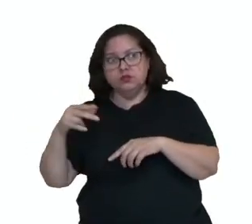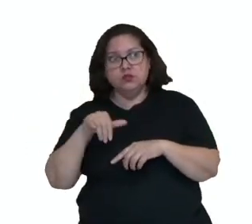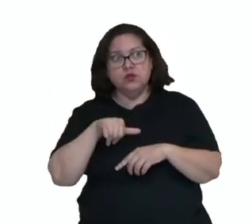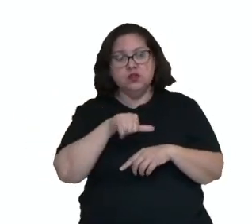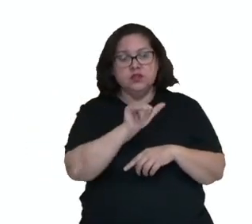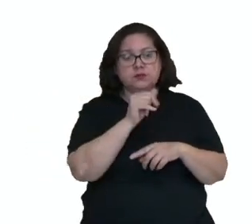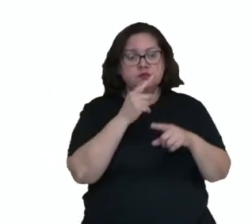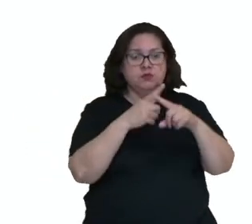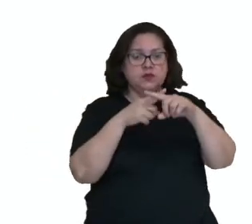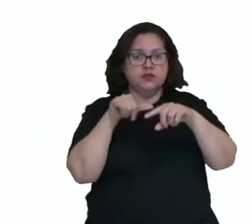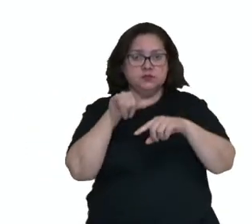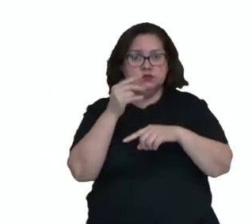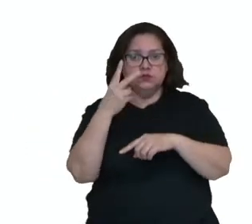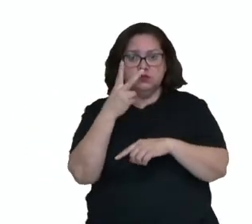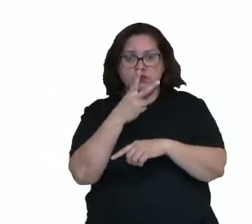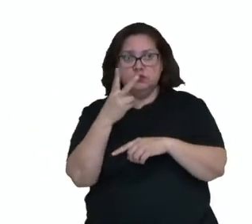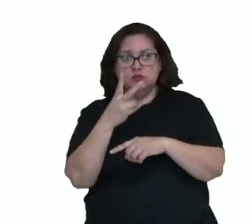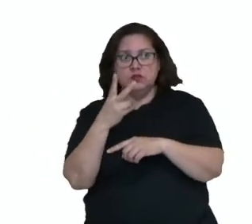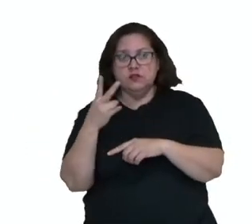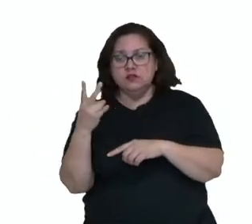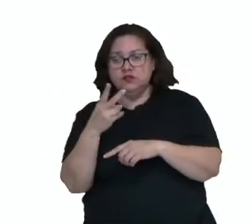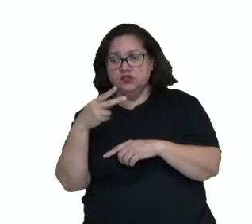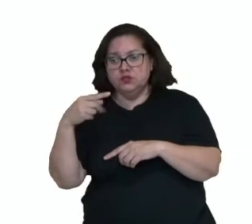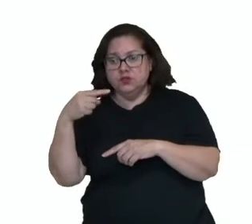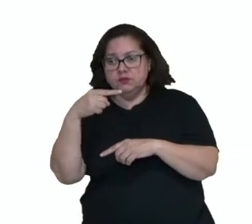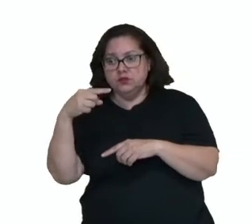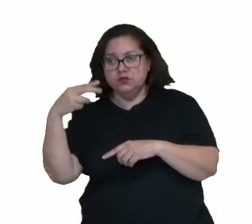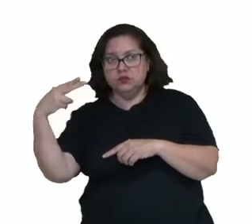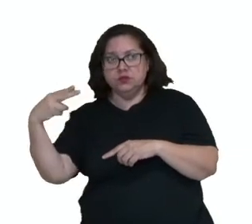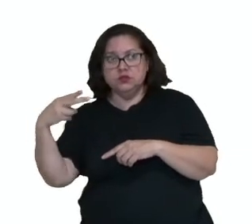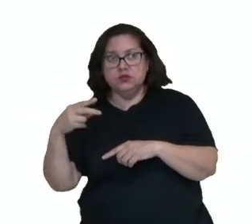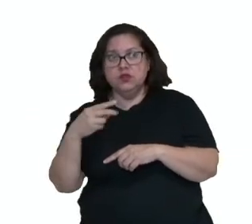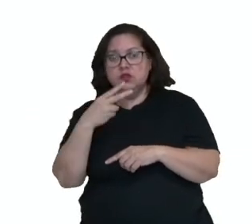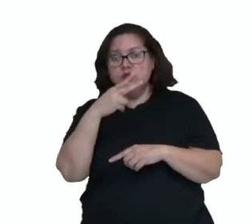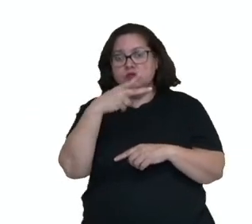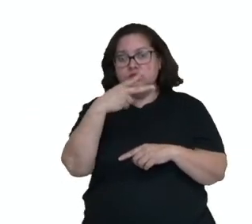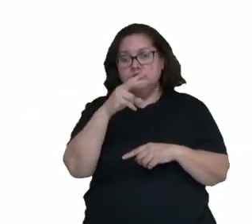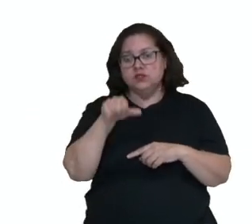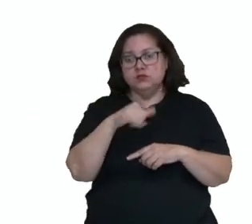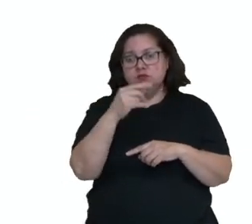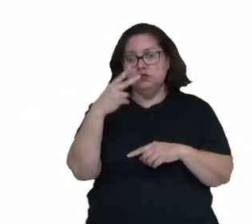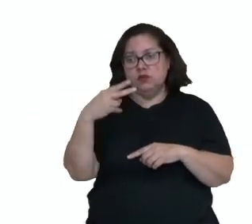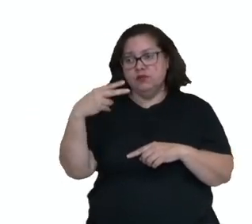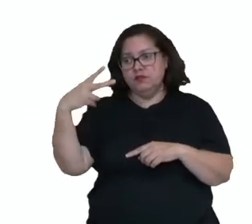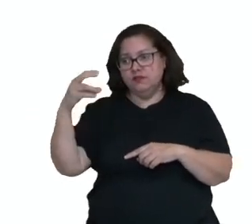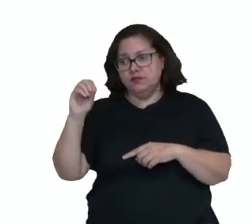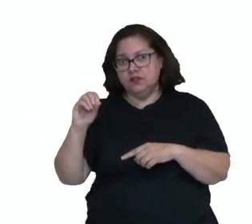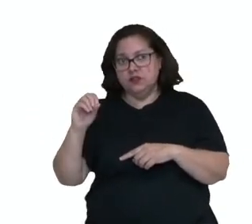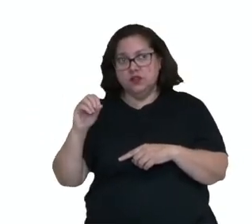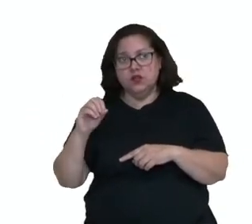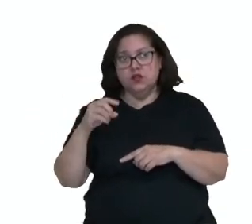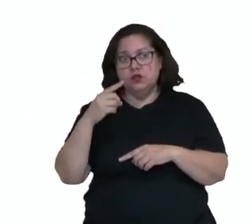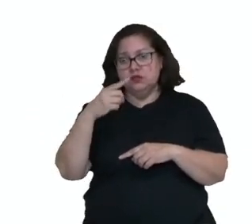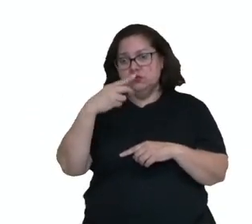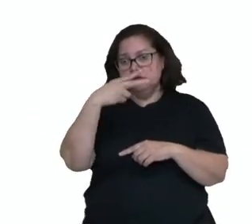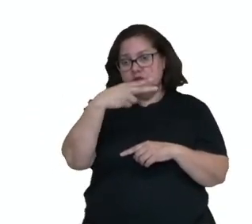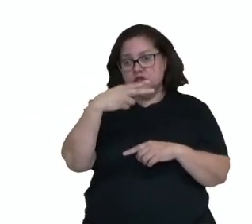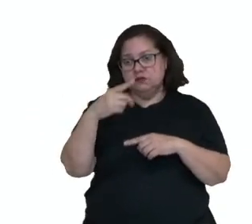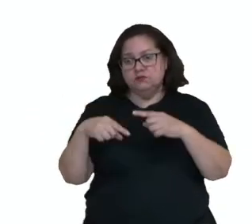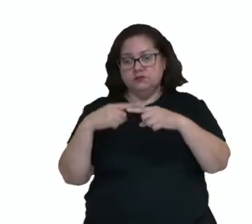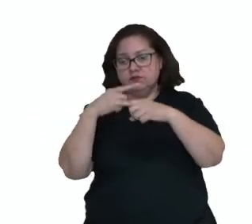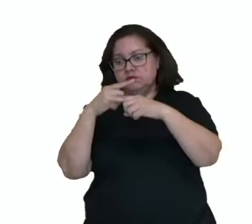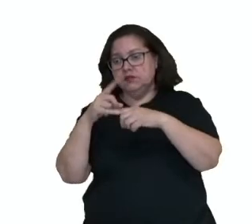y, a soma dos dois, é igual a 22 menos 2. 2y igual a 20. O 2 que estava multiplicando